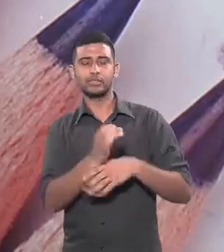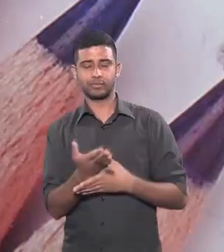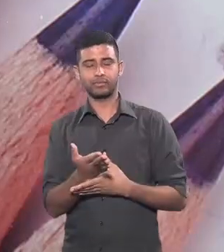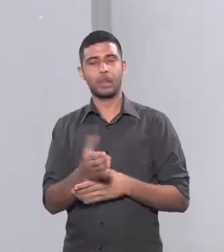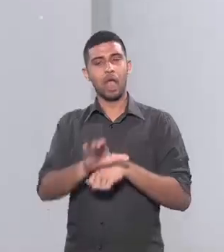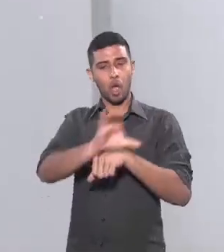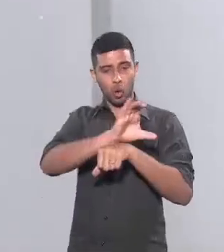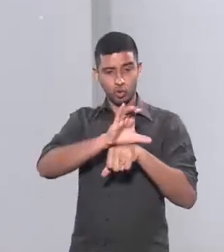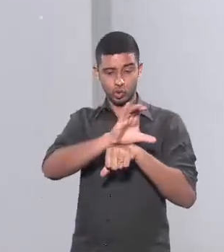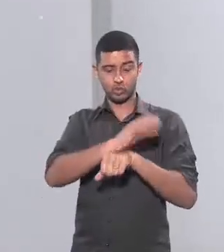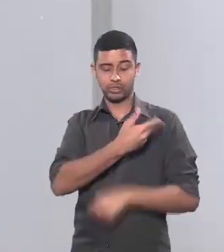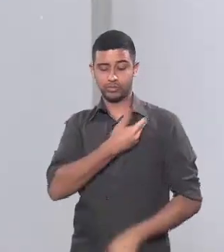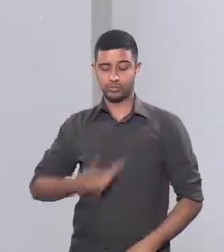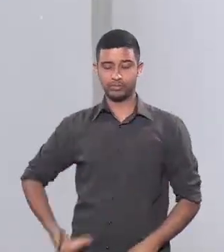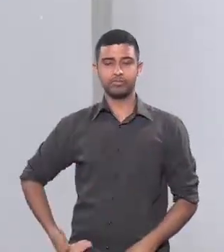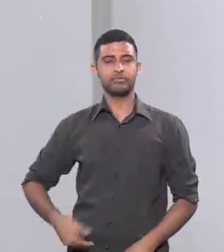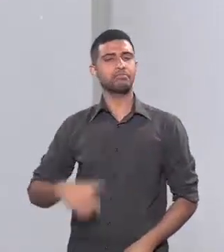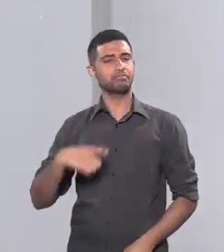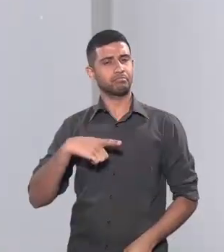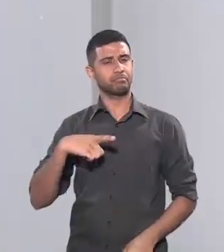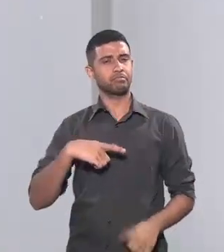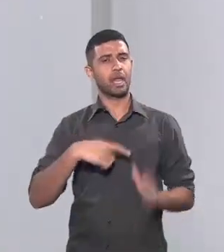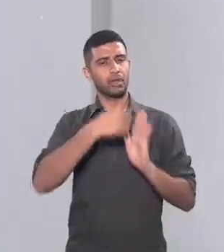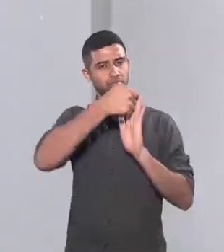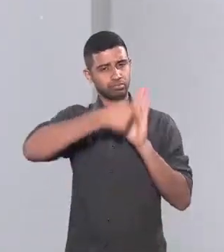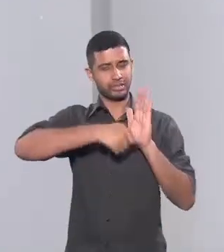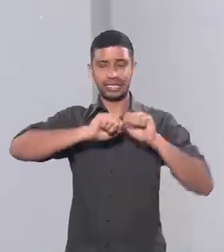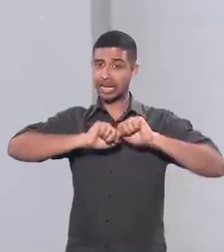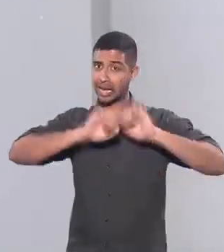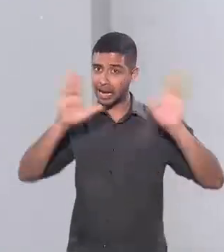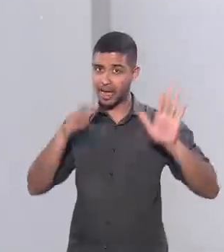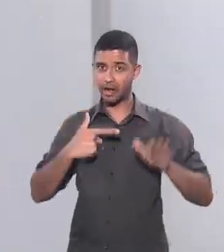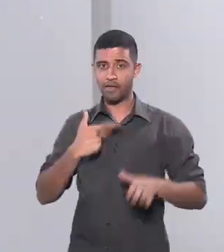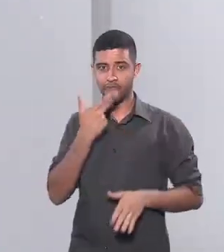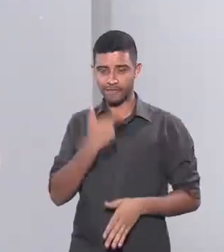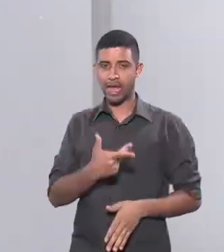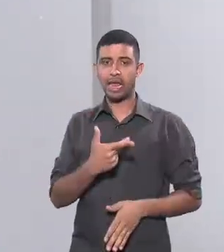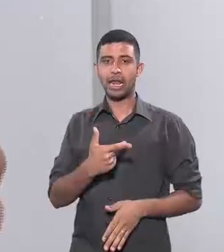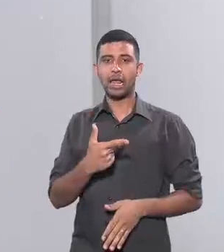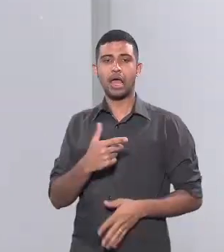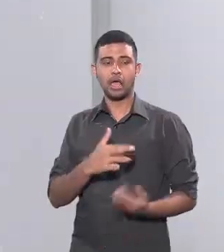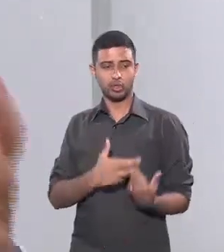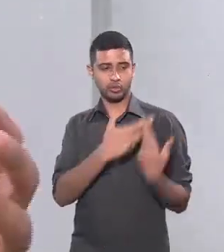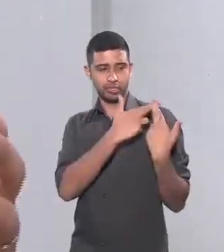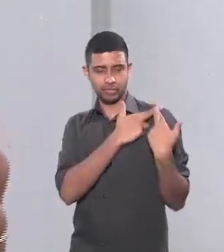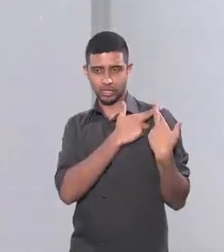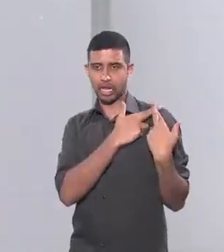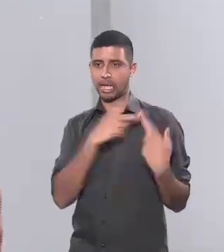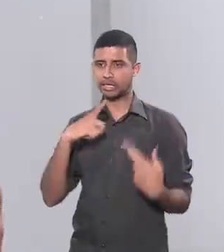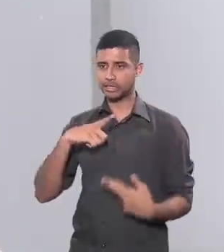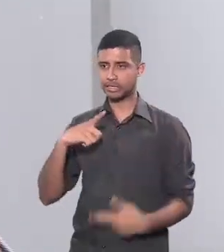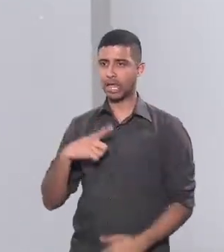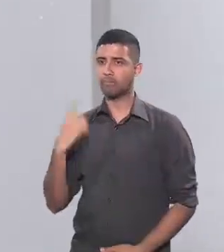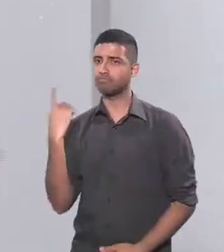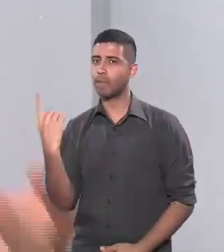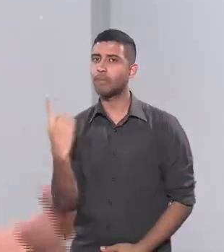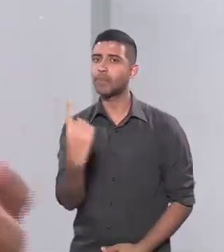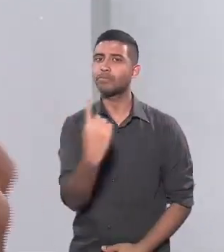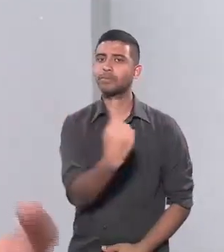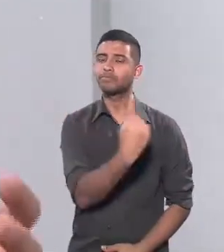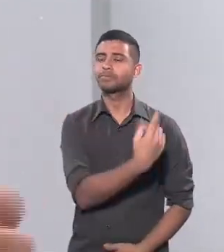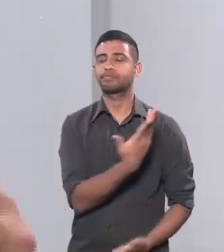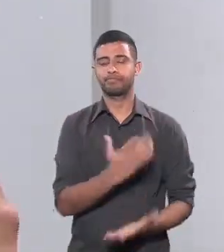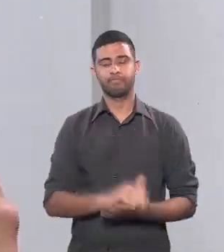A Constituição da República, ela estabelece de maneira muito clara uma divisão de tarefas entre todos os